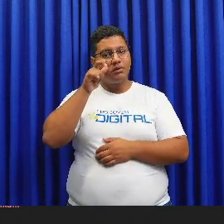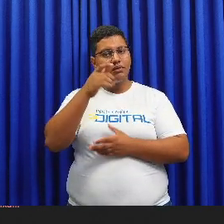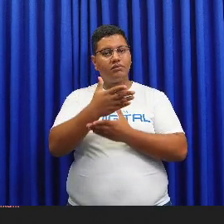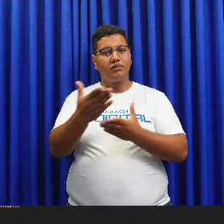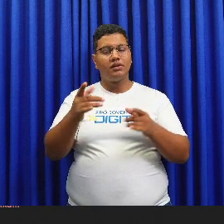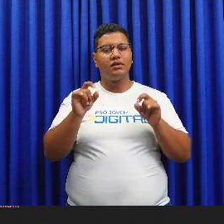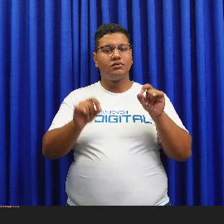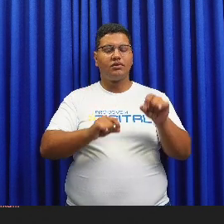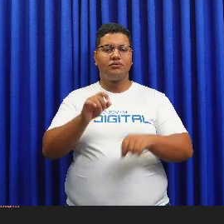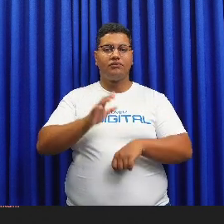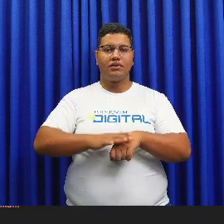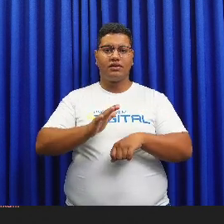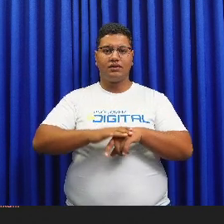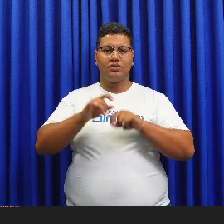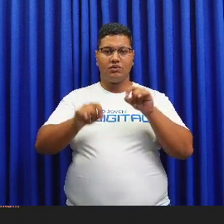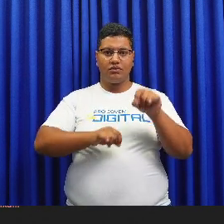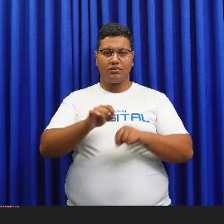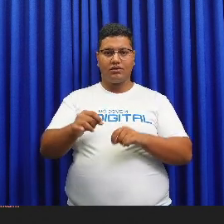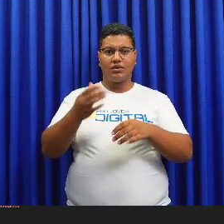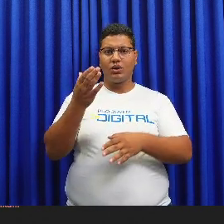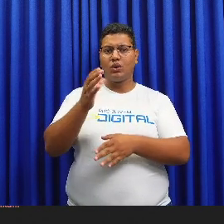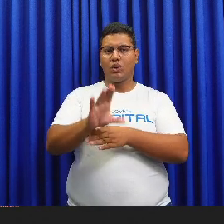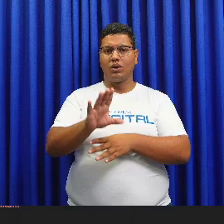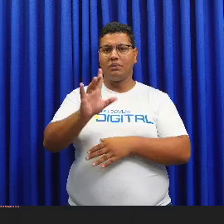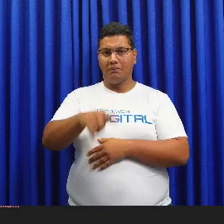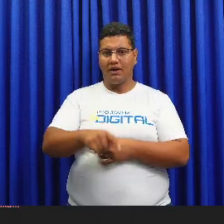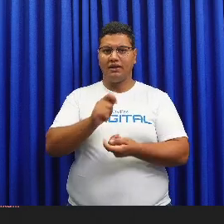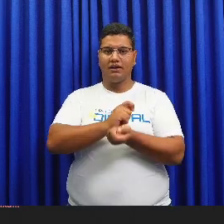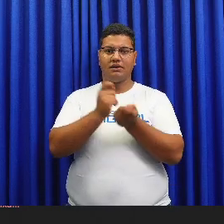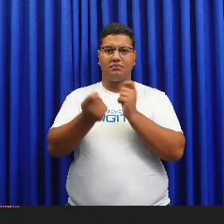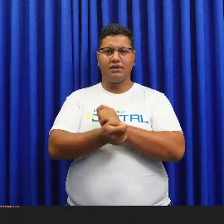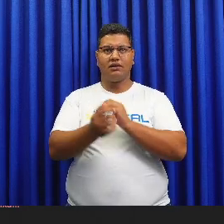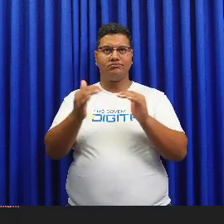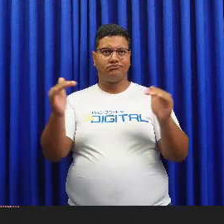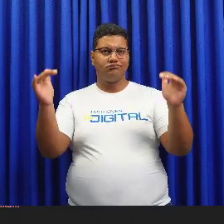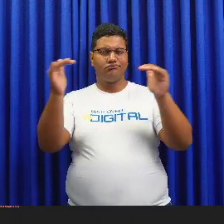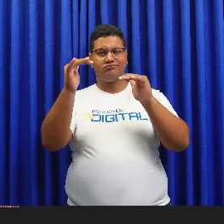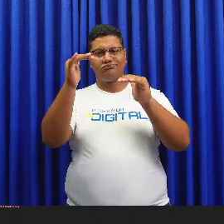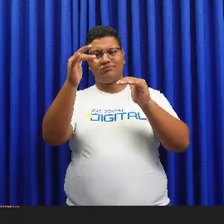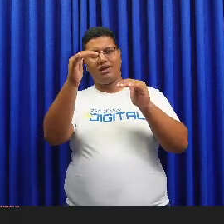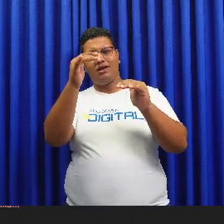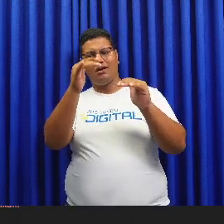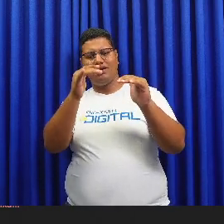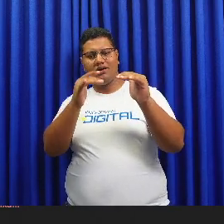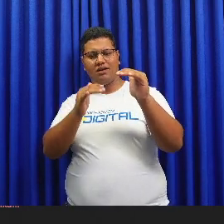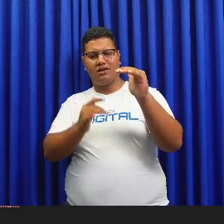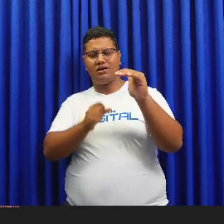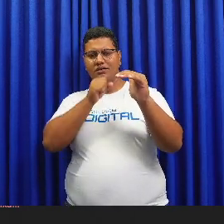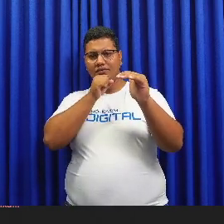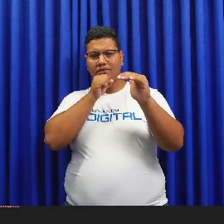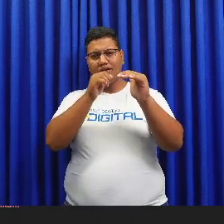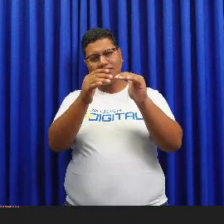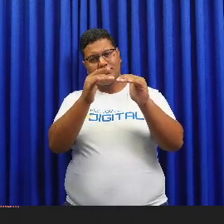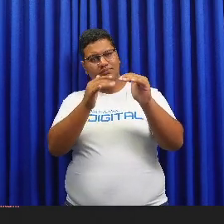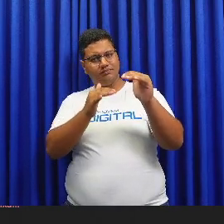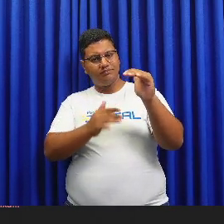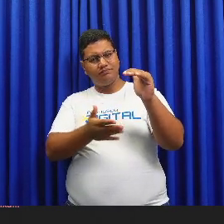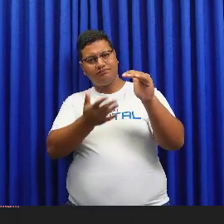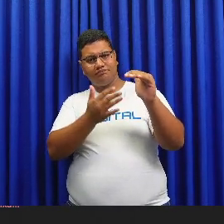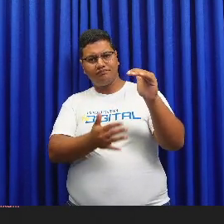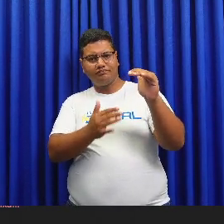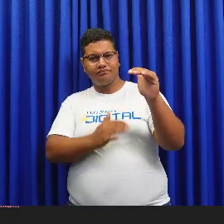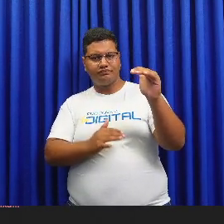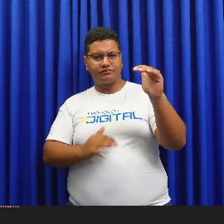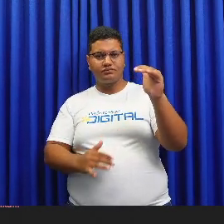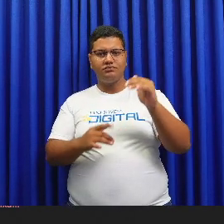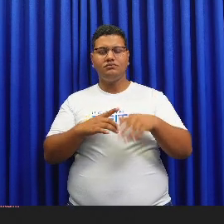você coloque do mais atual em cima para o mais antigo, para baixo, beleza?